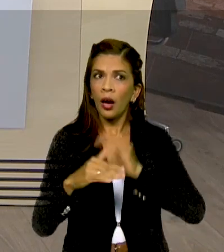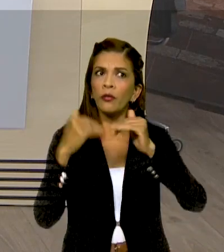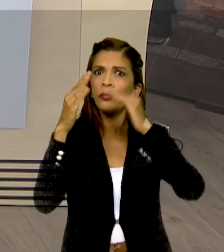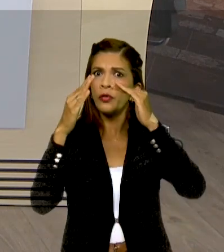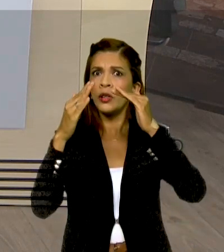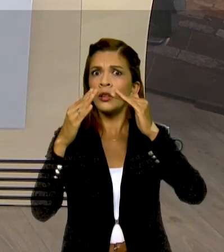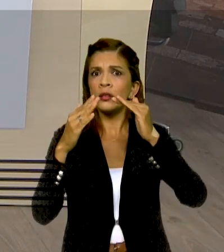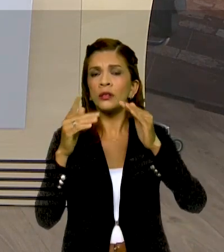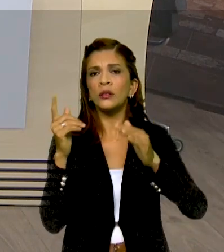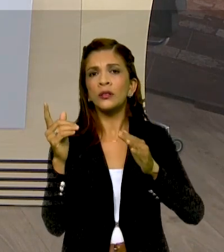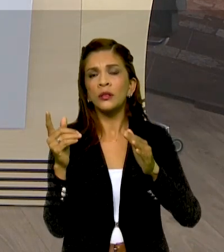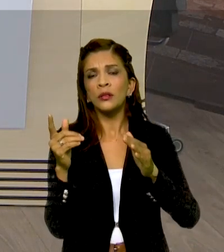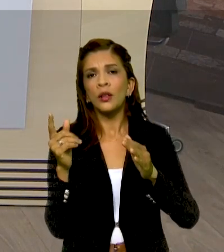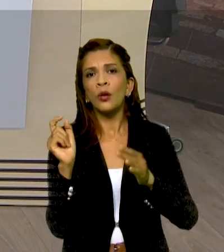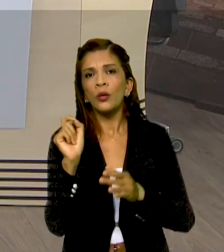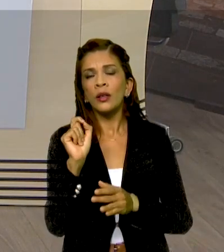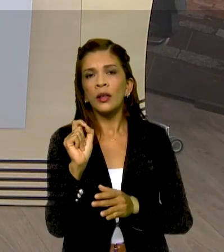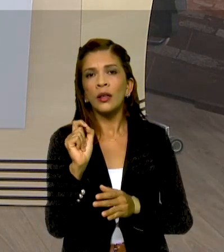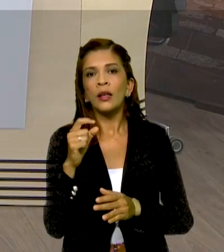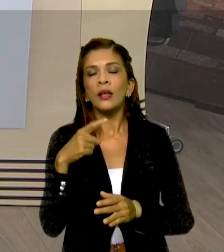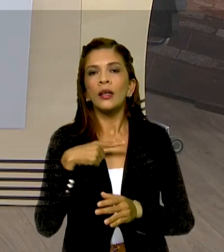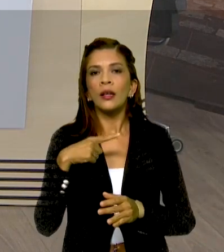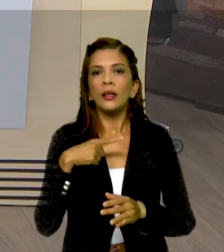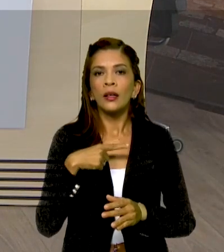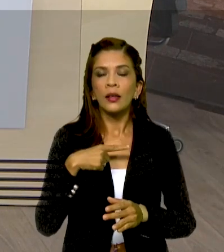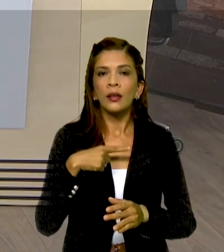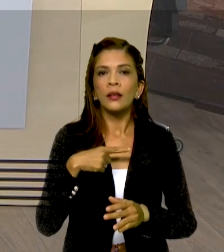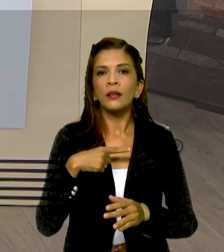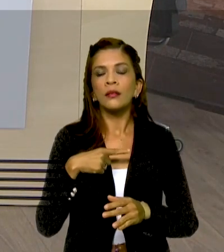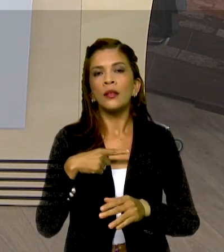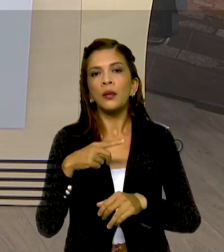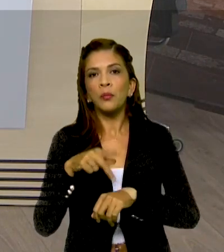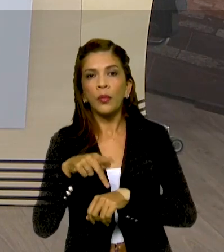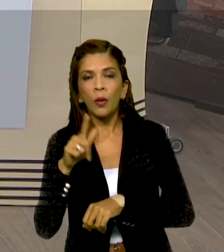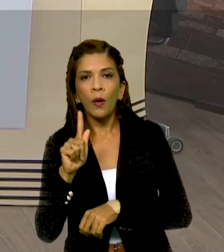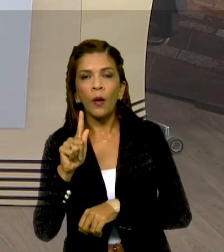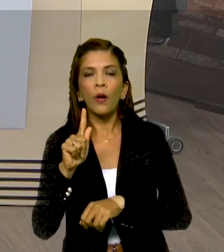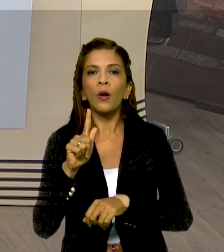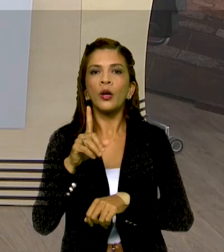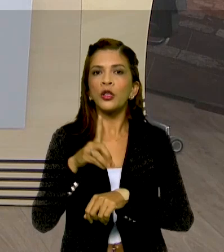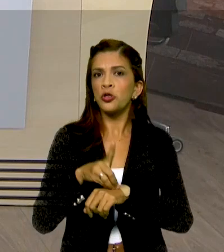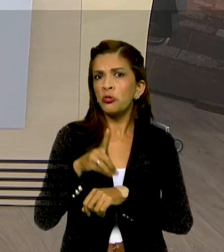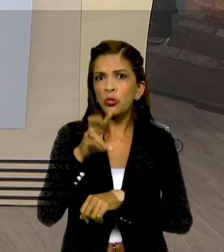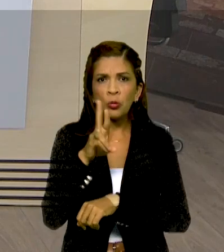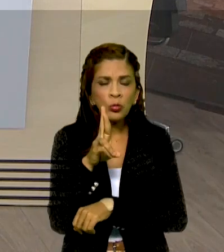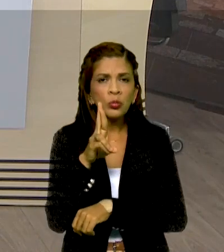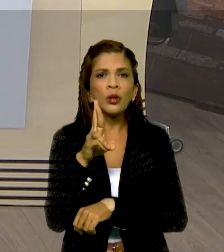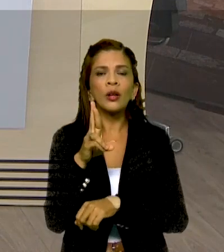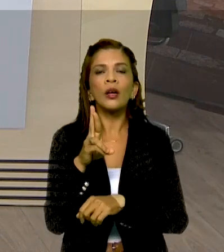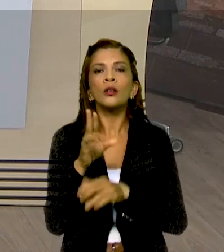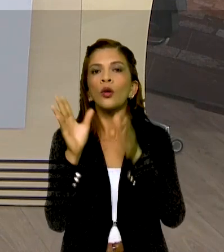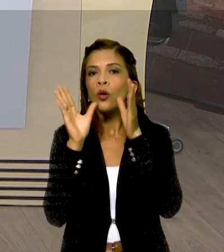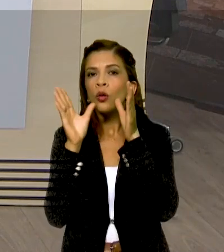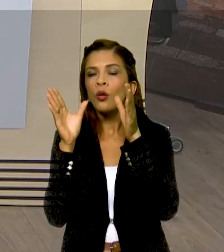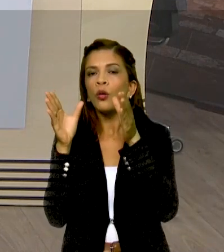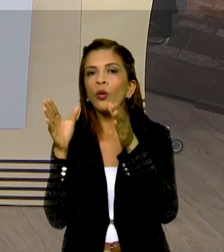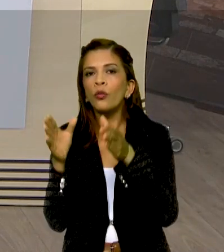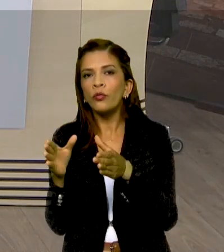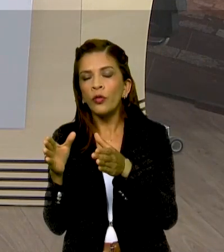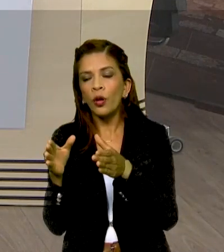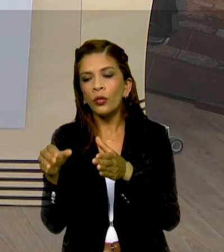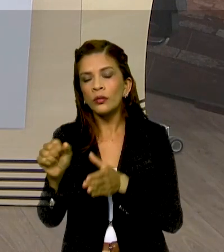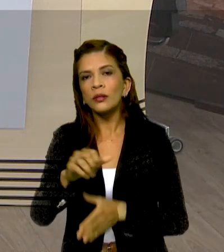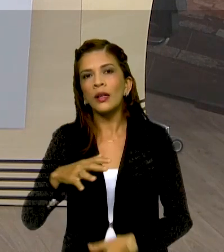de termos especializações no campo do mestrado, doutorado, voltados a esse setor